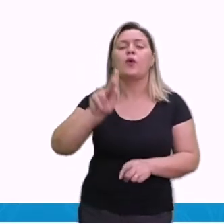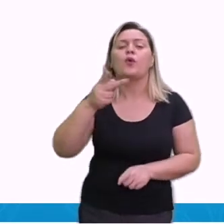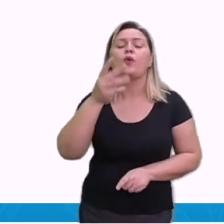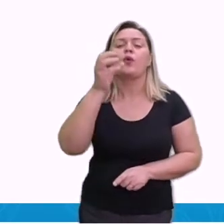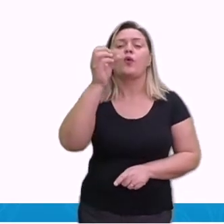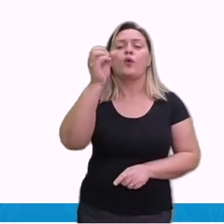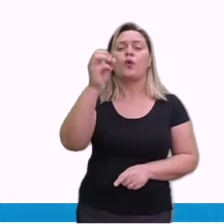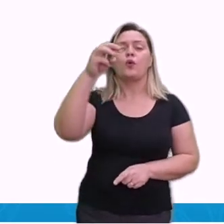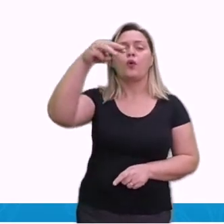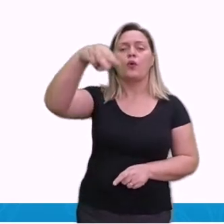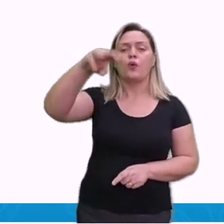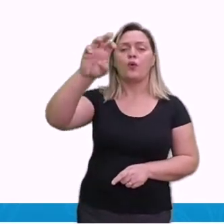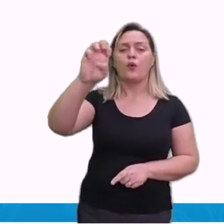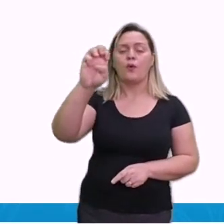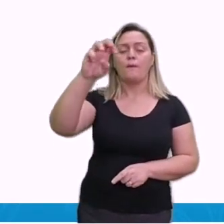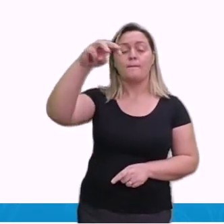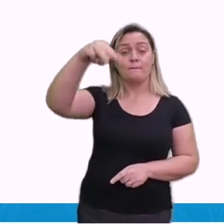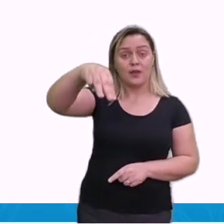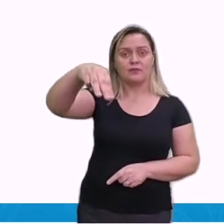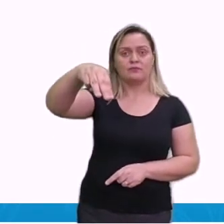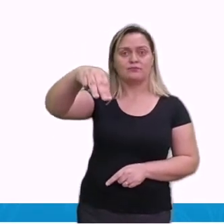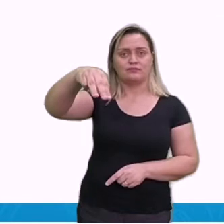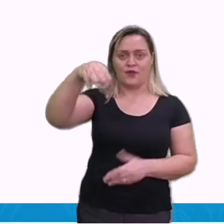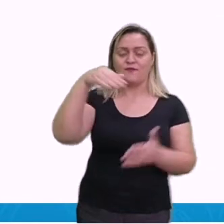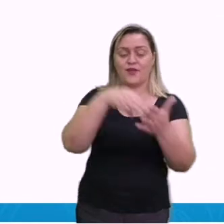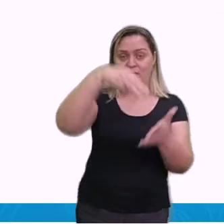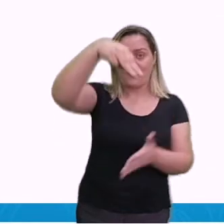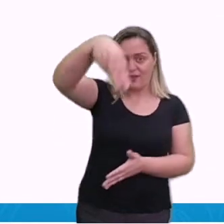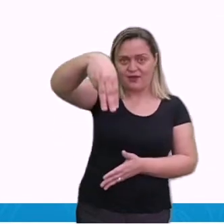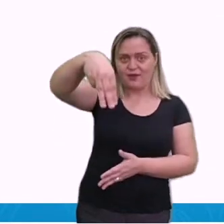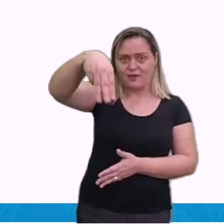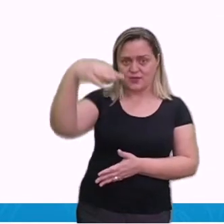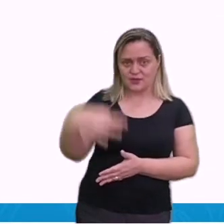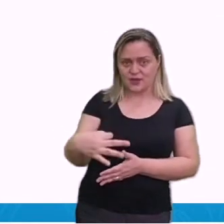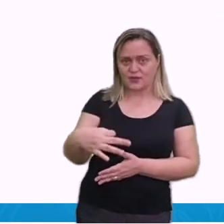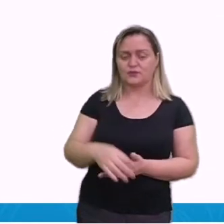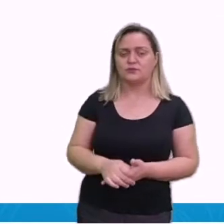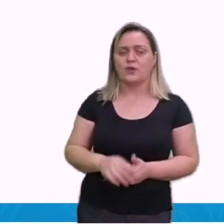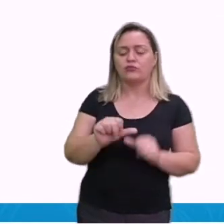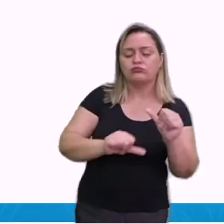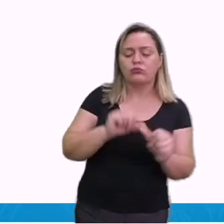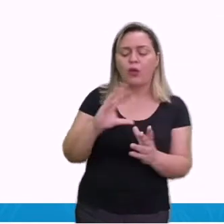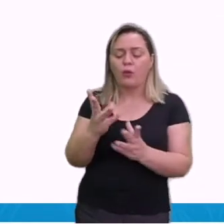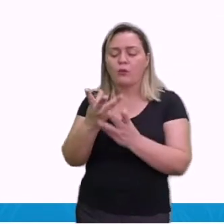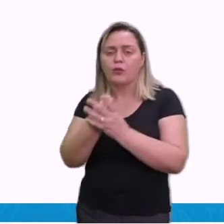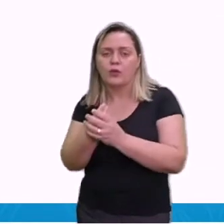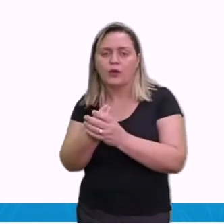no dia a dia, mas na escrita é diferente, tá bom? Não se esqueçam disso. A